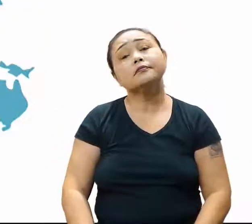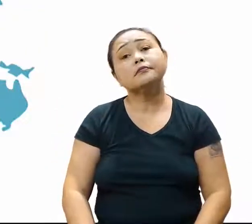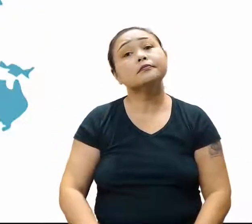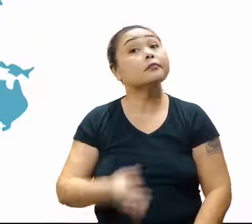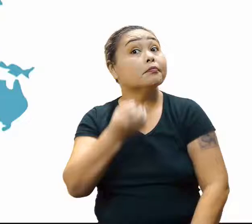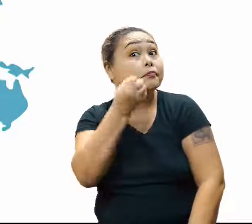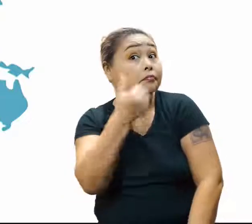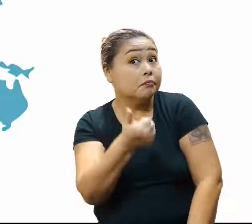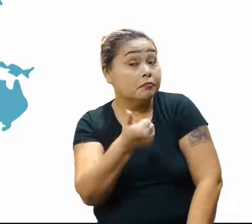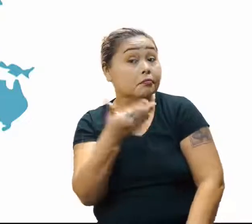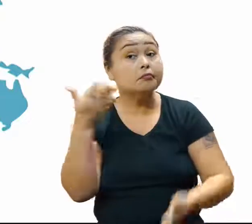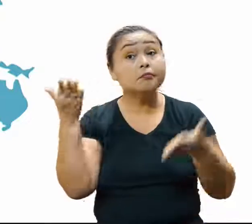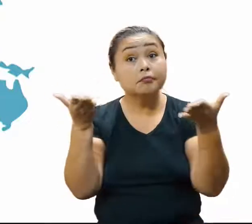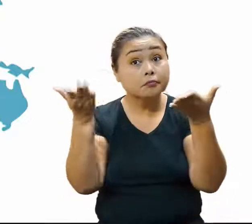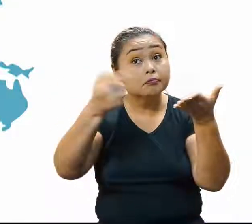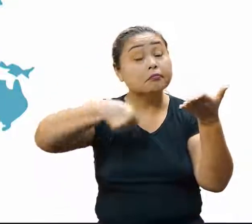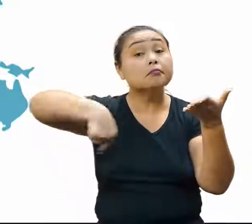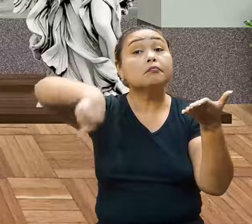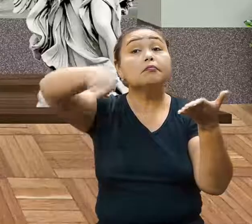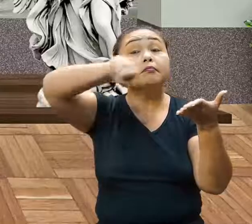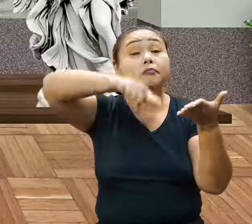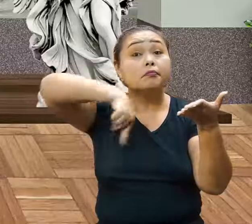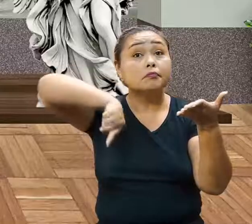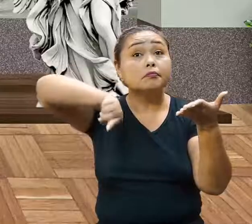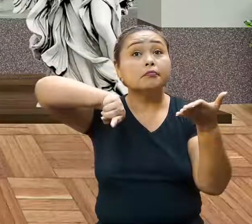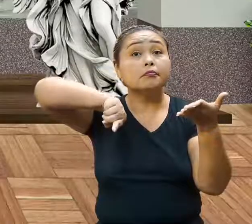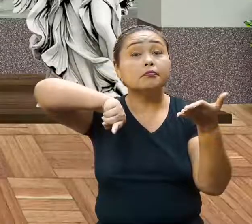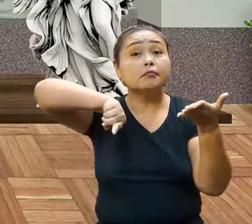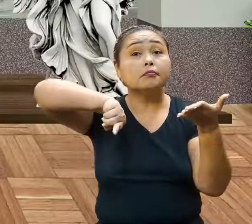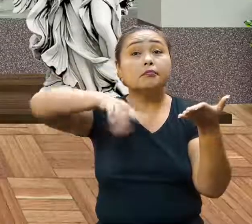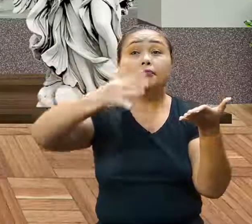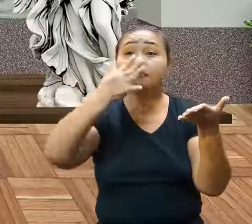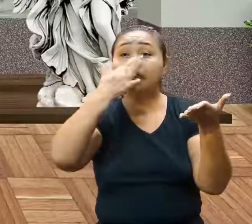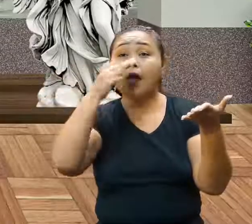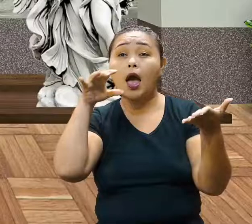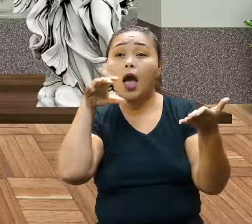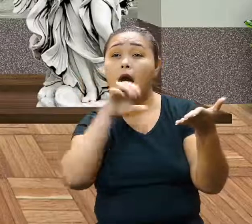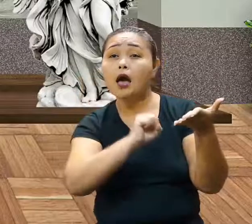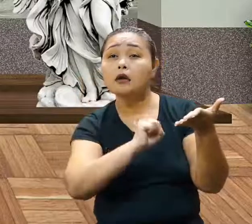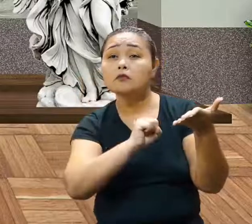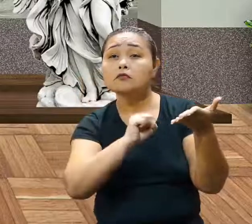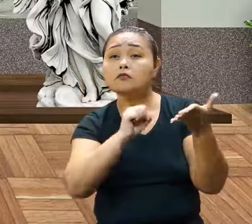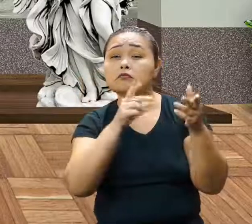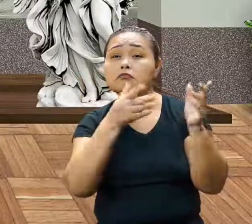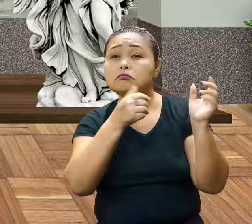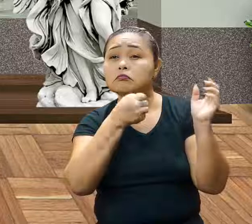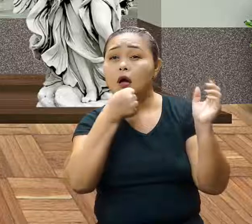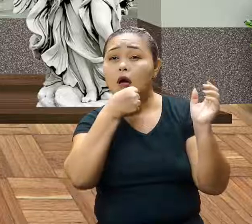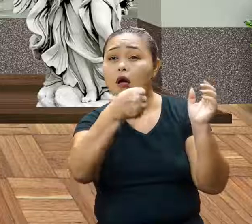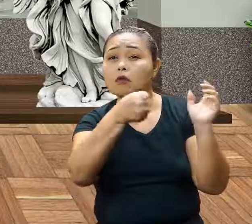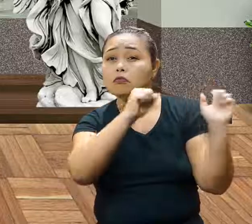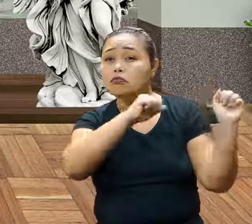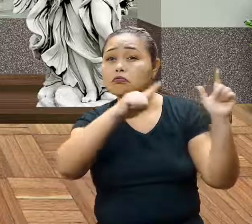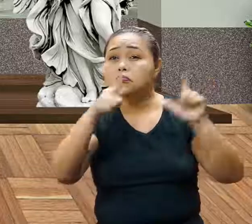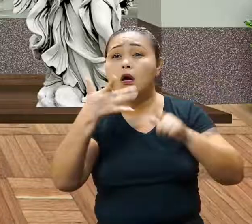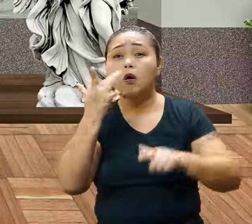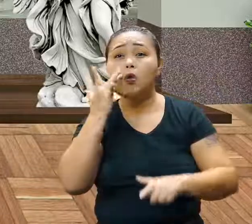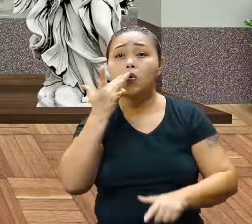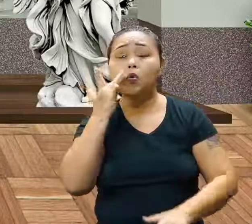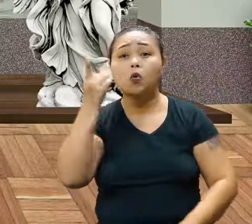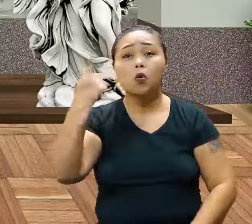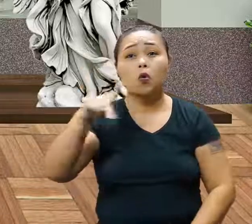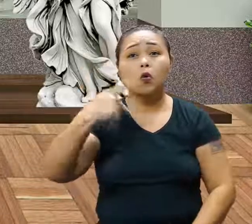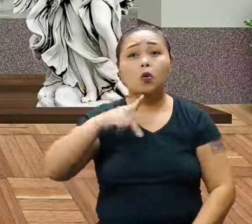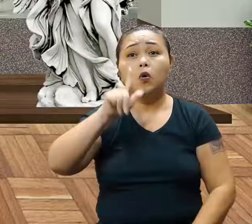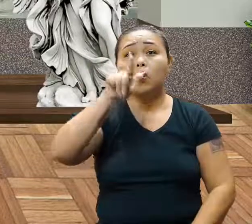Bom, agora, senhores, vocês irão ver rapidinho um pequeno documentário que fala sobre o ouro do